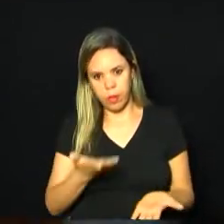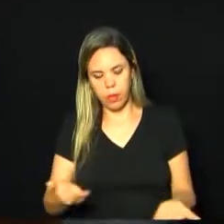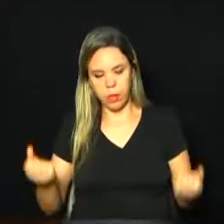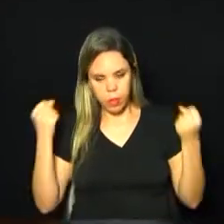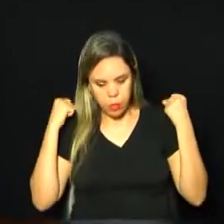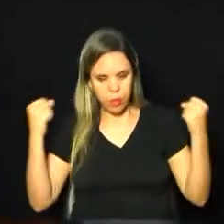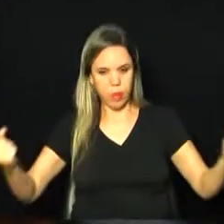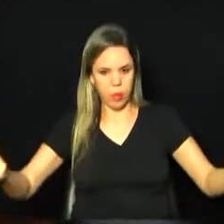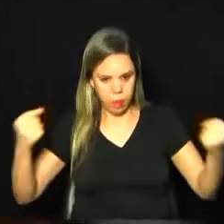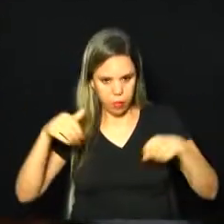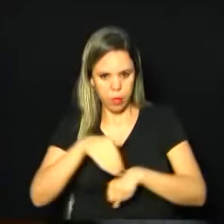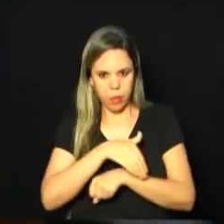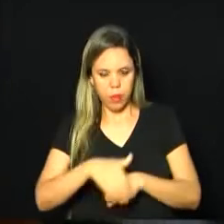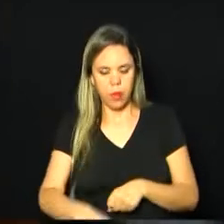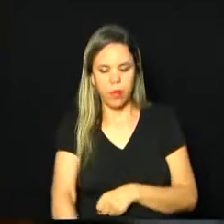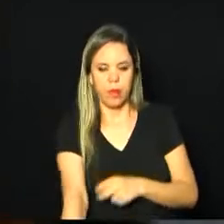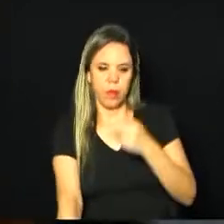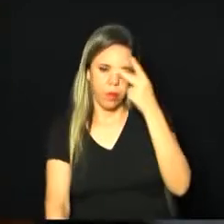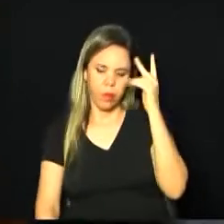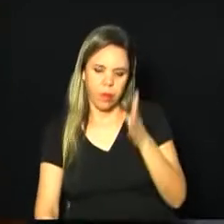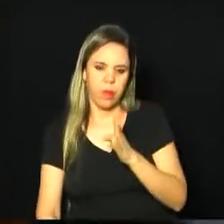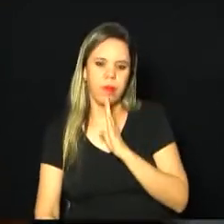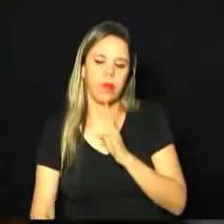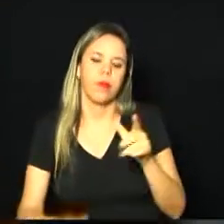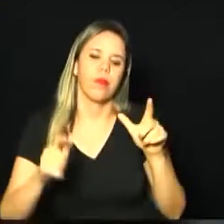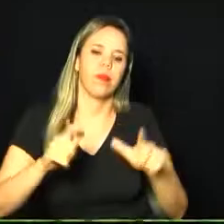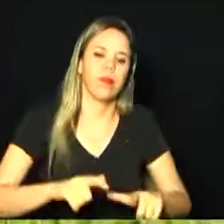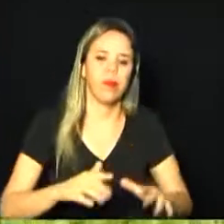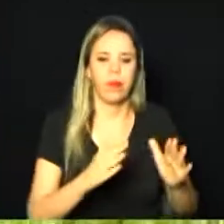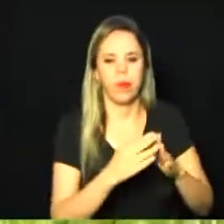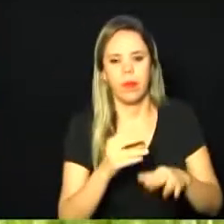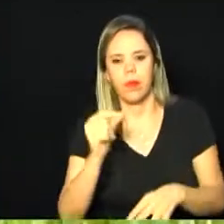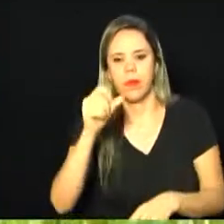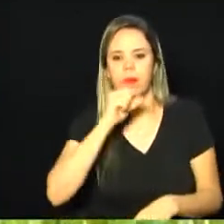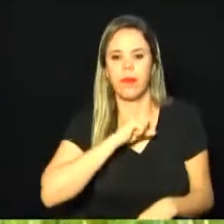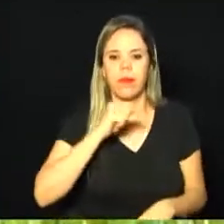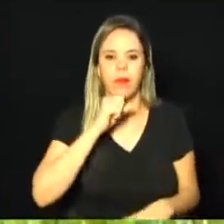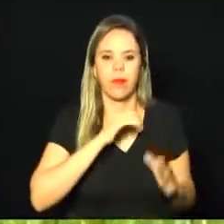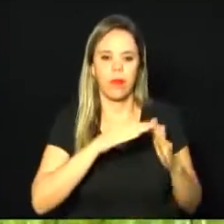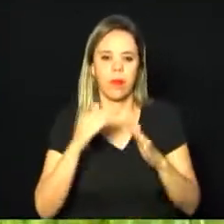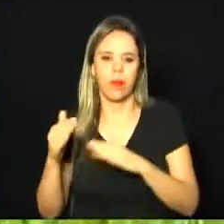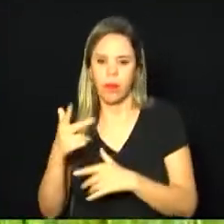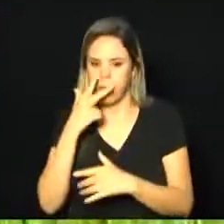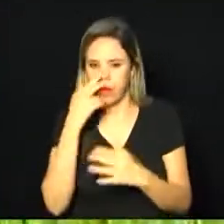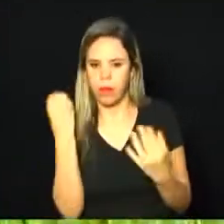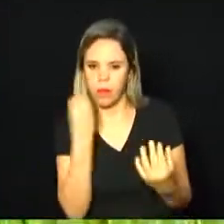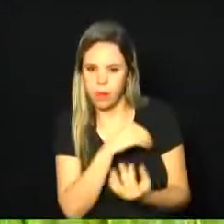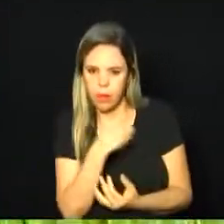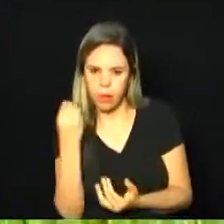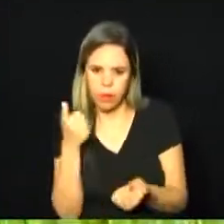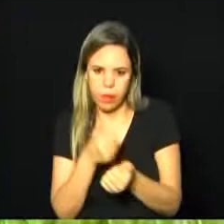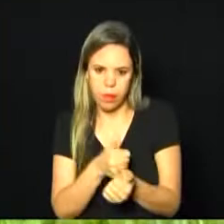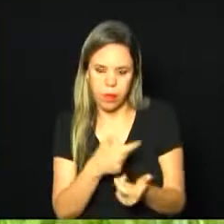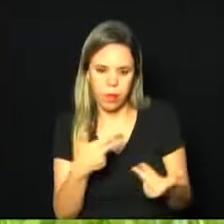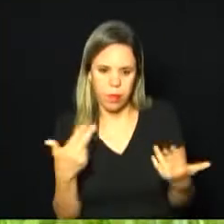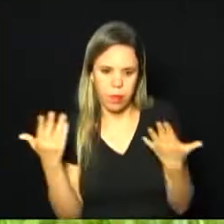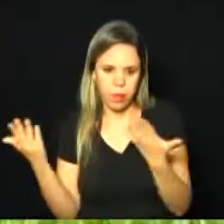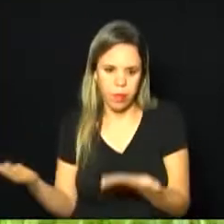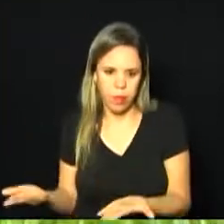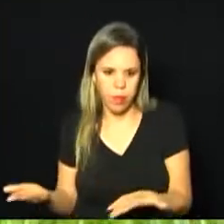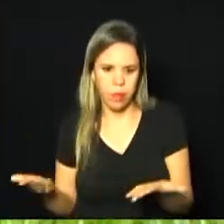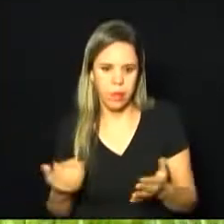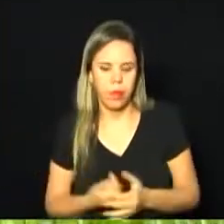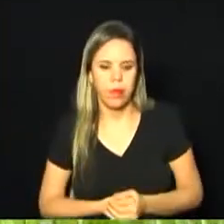exercitando nas ruas aqui como as pessoas já conhecem o local de casas antigas casas charmosas a gente acompanha o várias delas